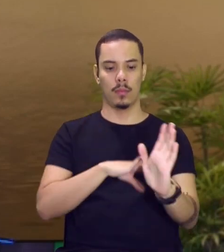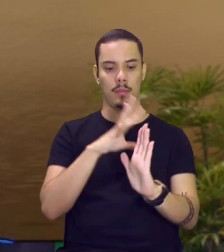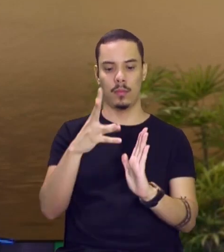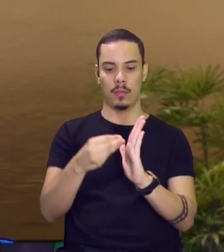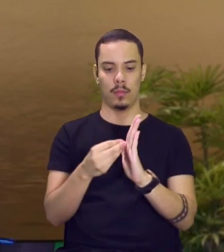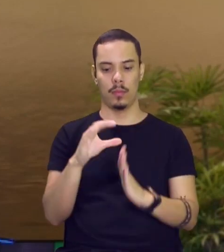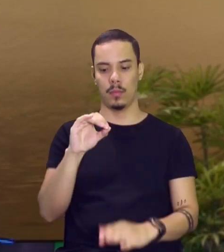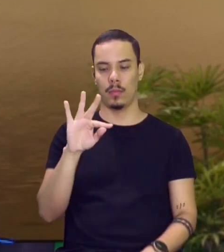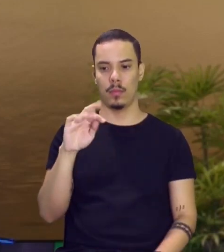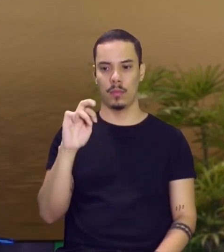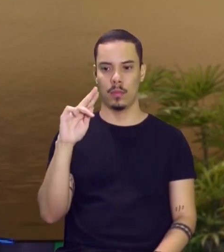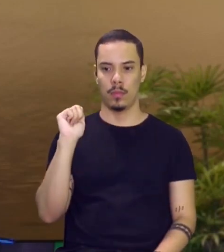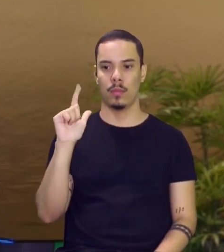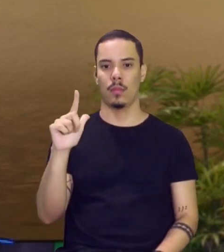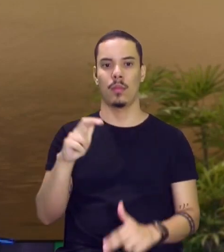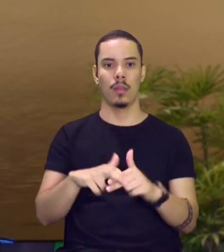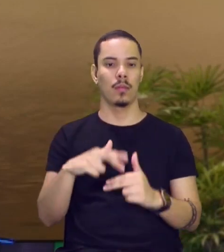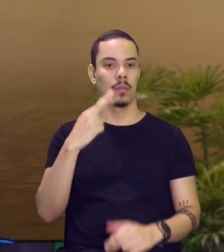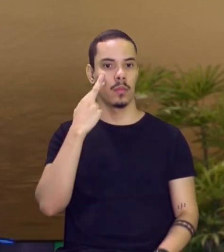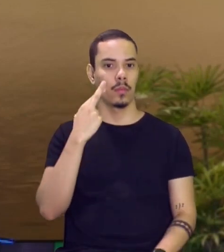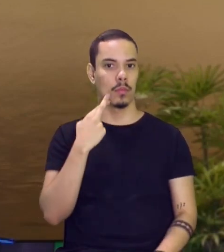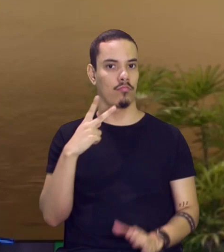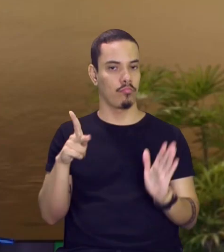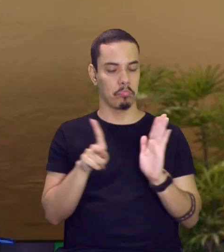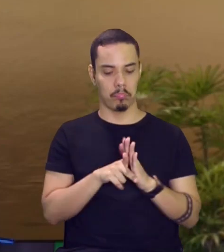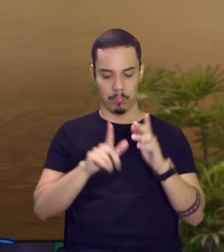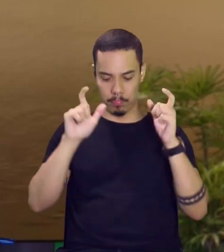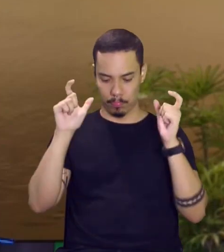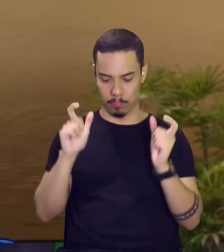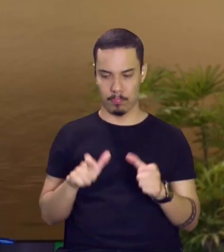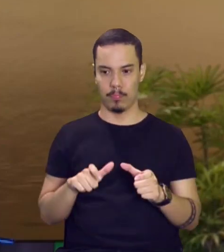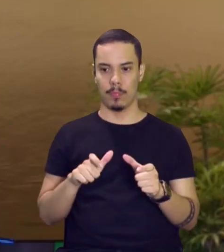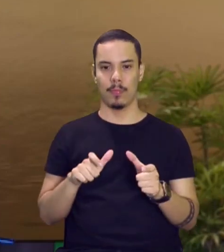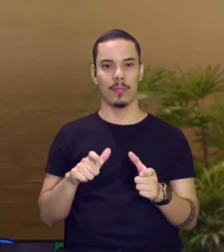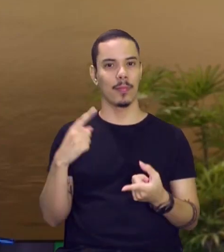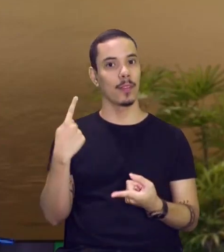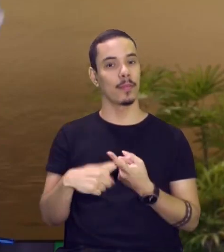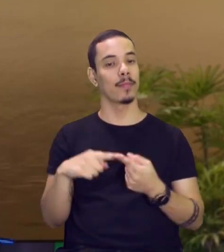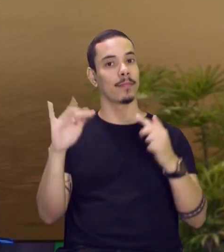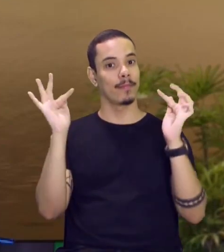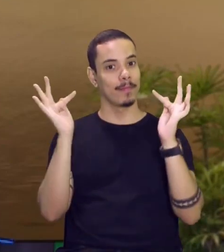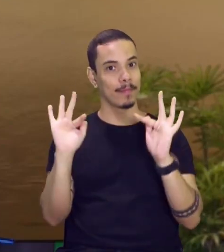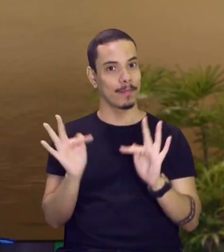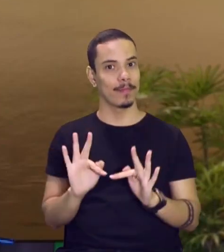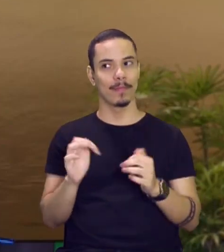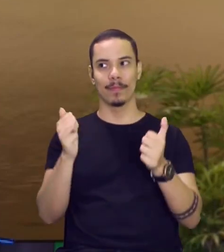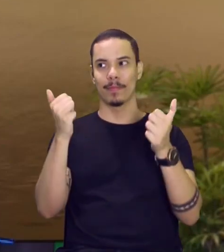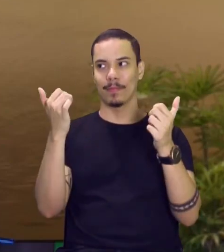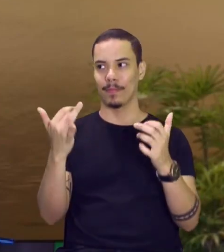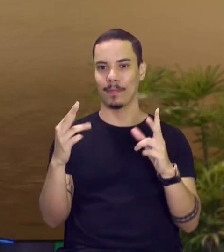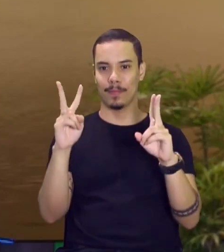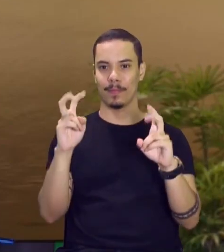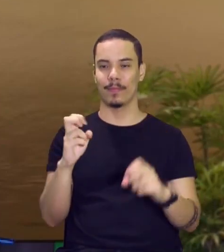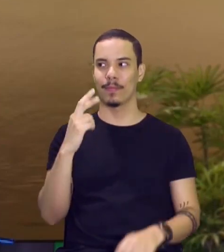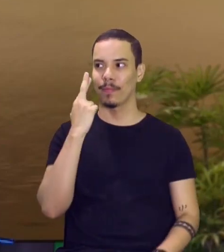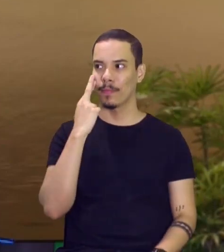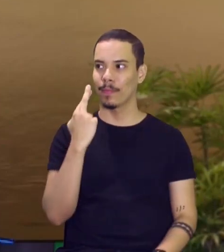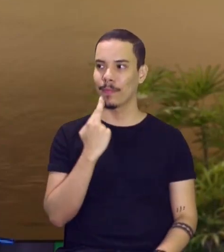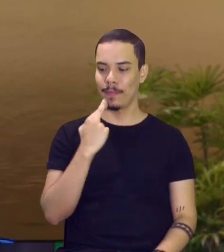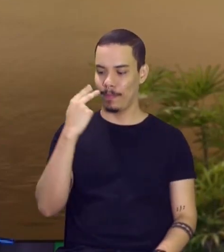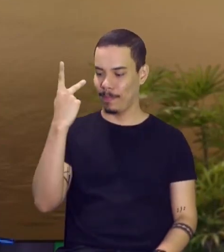Ocidental, portanto, Rondônia é o meu lugar. Como eu estou feliz falando de